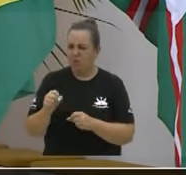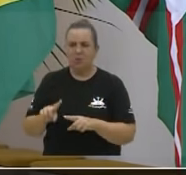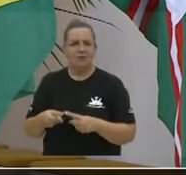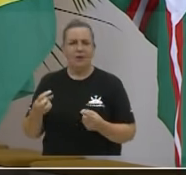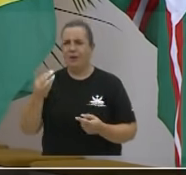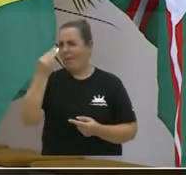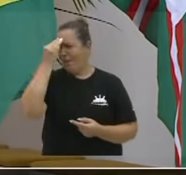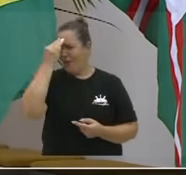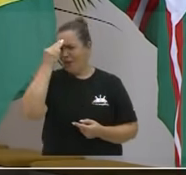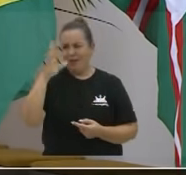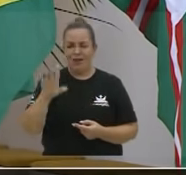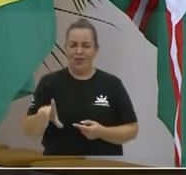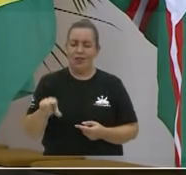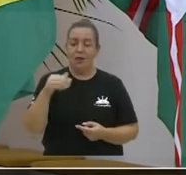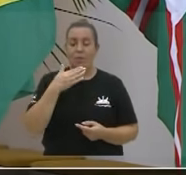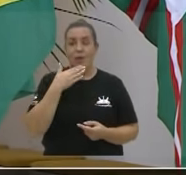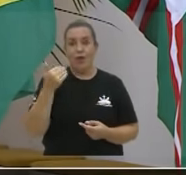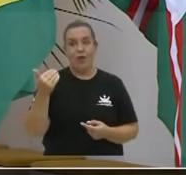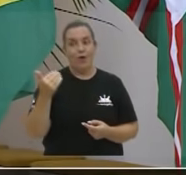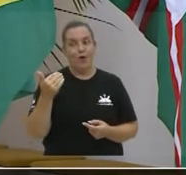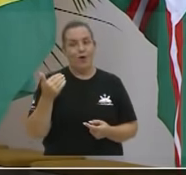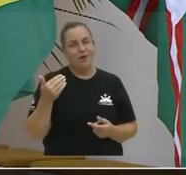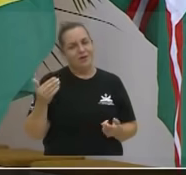melhor parte e não lhe será tirada.